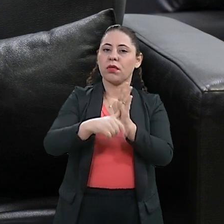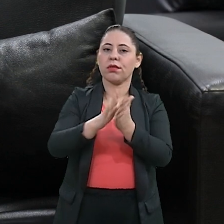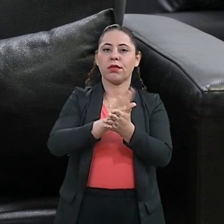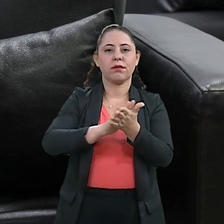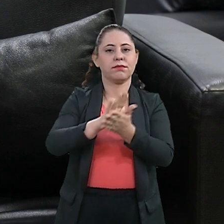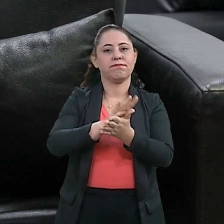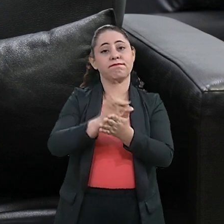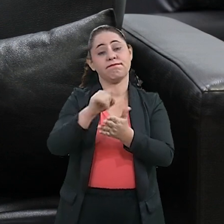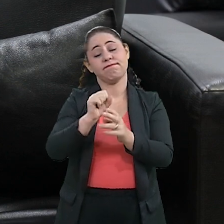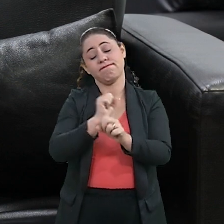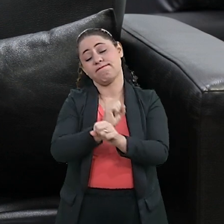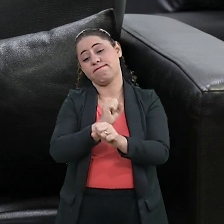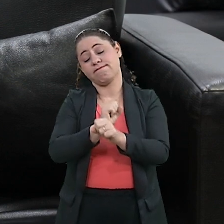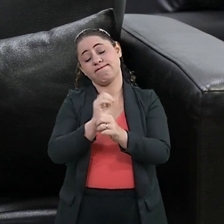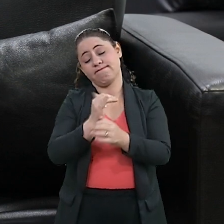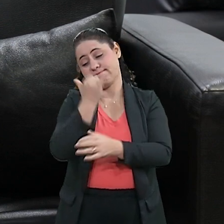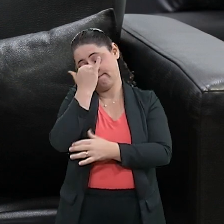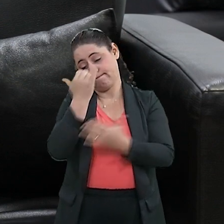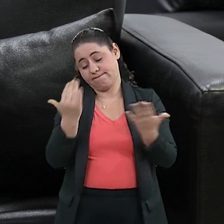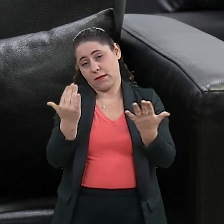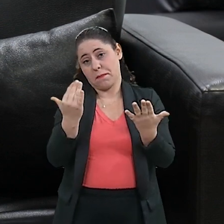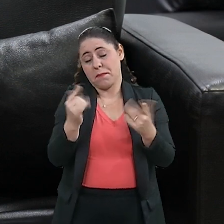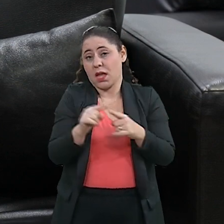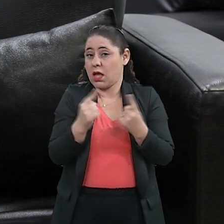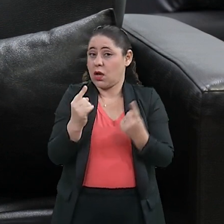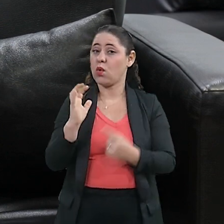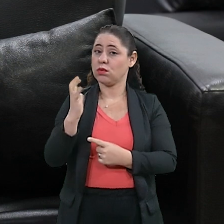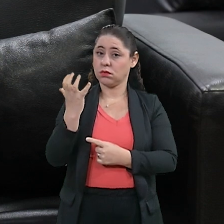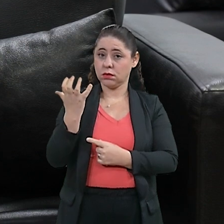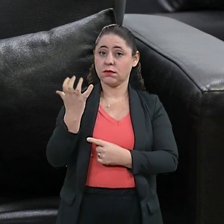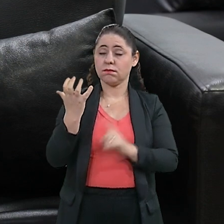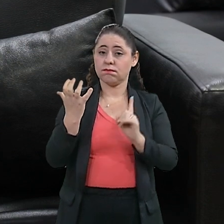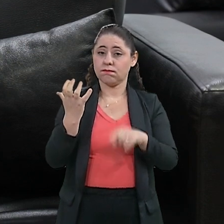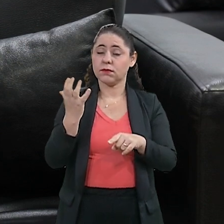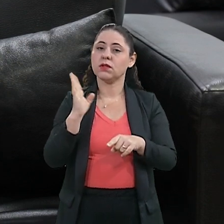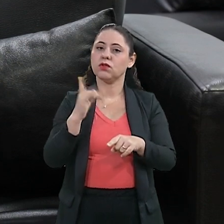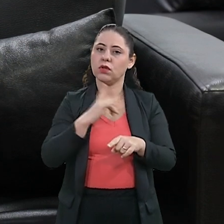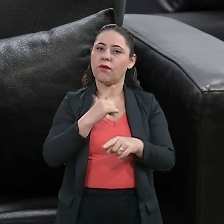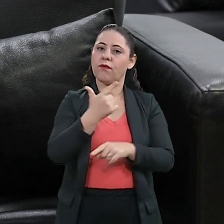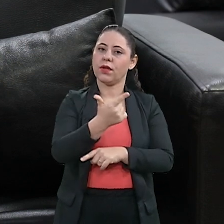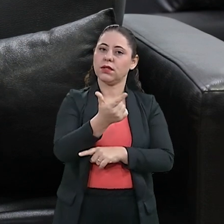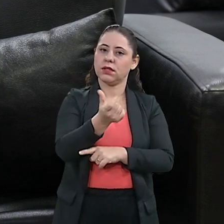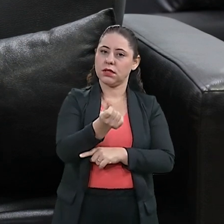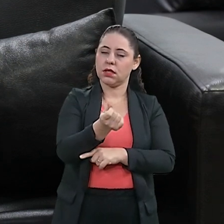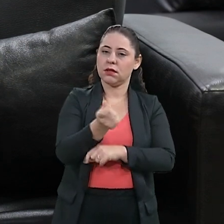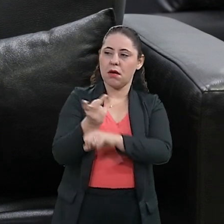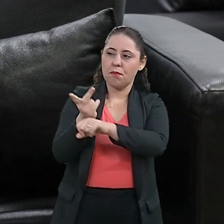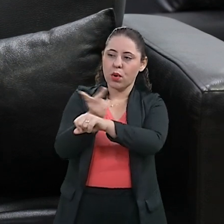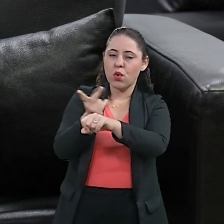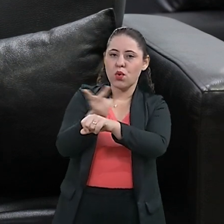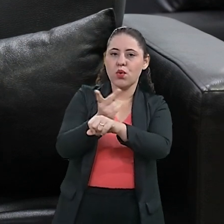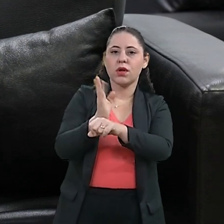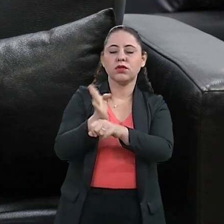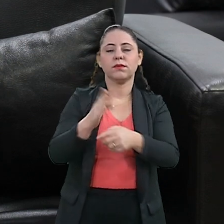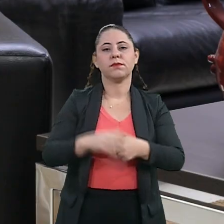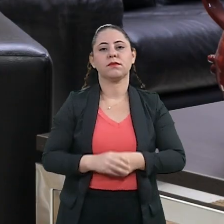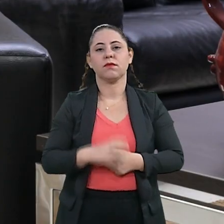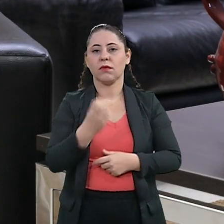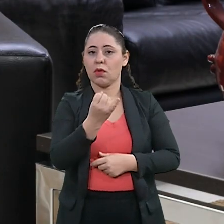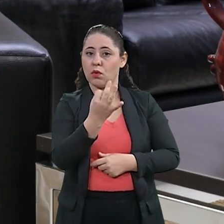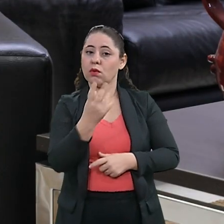São situações que são esperadas, infelizmente. Mas já foram 26